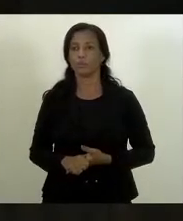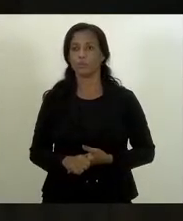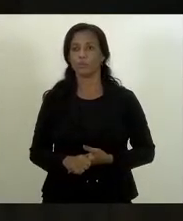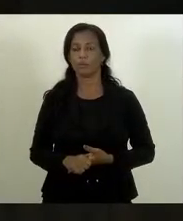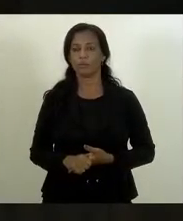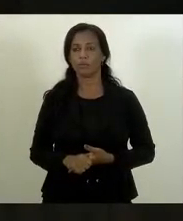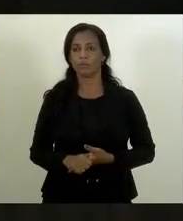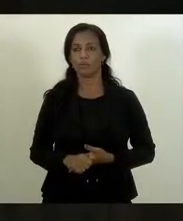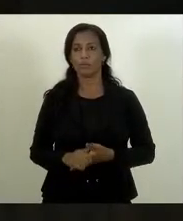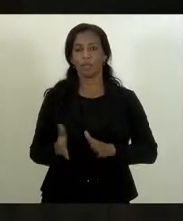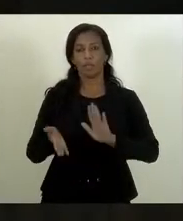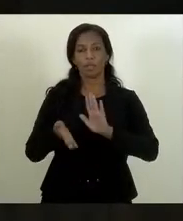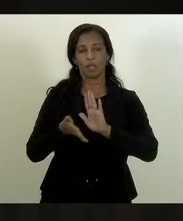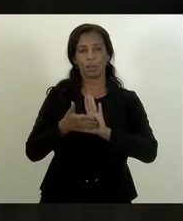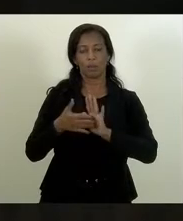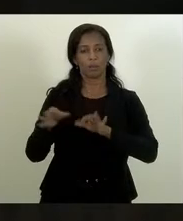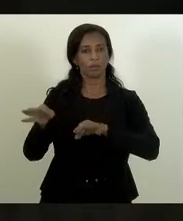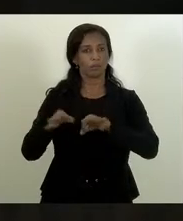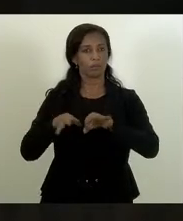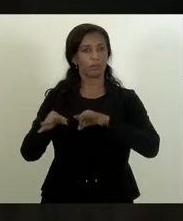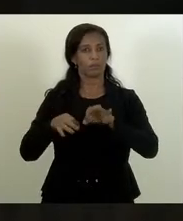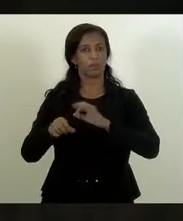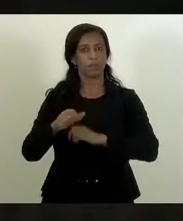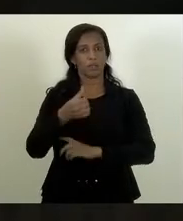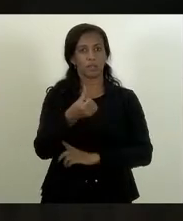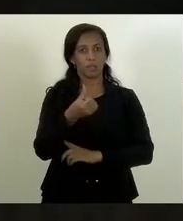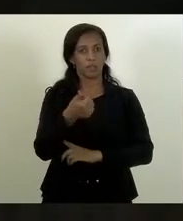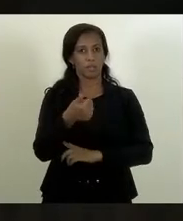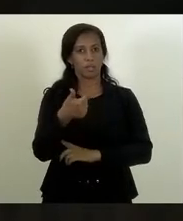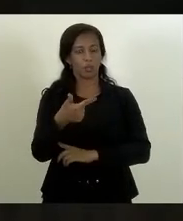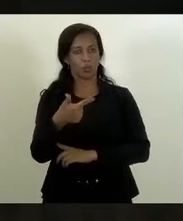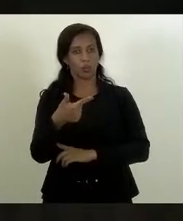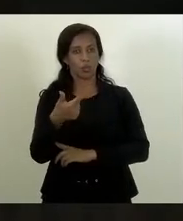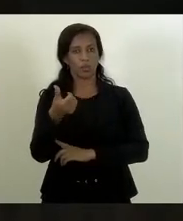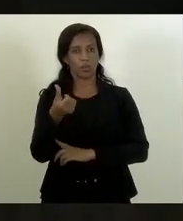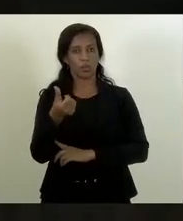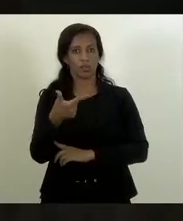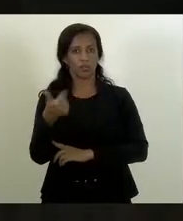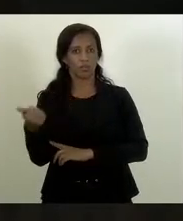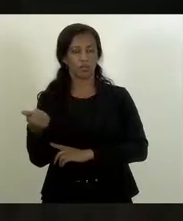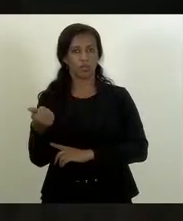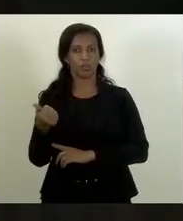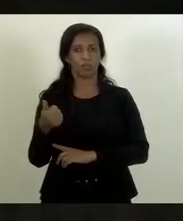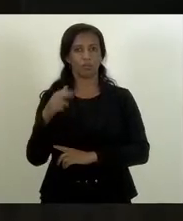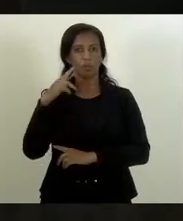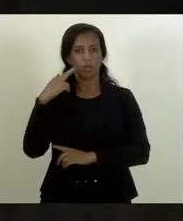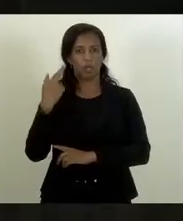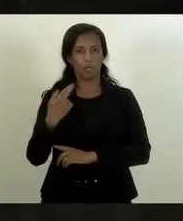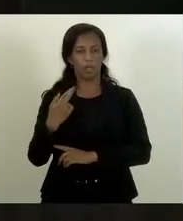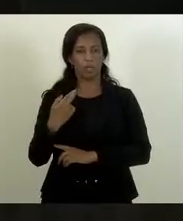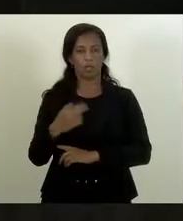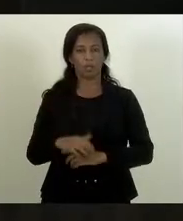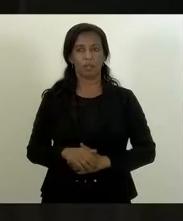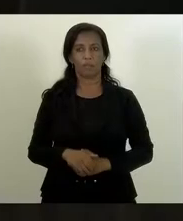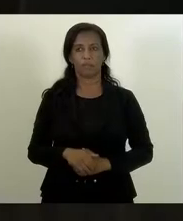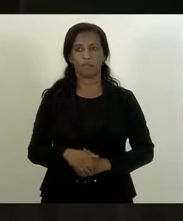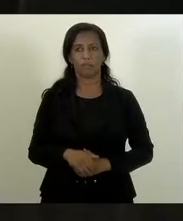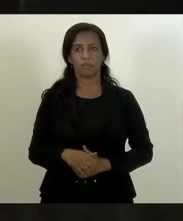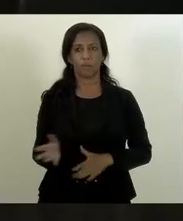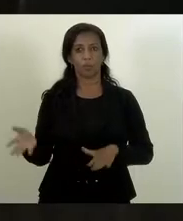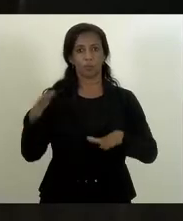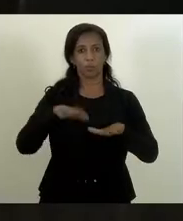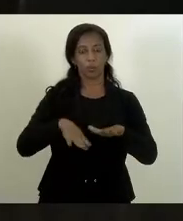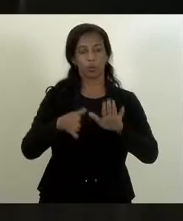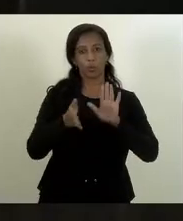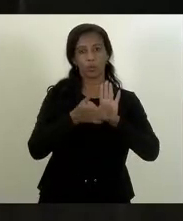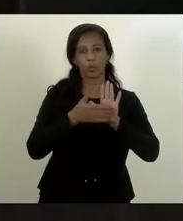inclusão na pauta do projeto de lei 612 de 21, deputada Renata Souza. Senhores que aprovam isso, como estão aprovados. Requer inclusão na